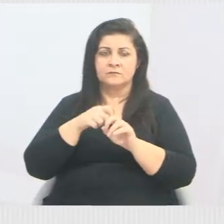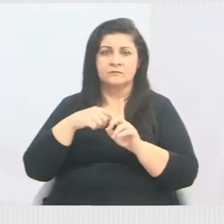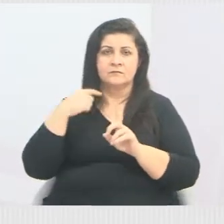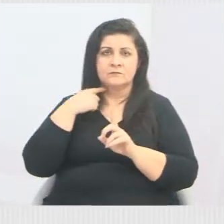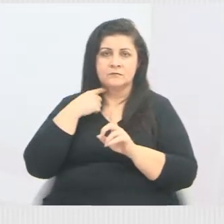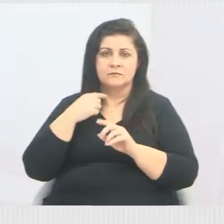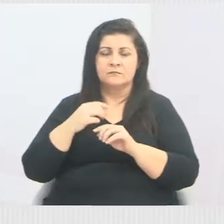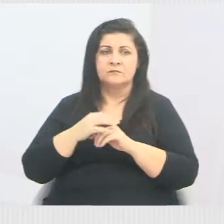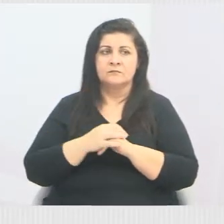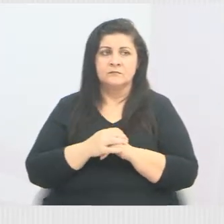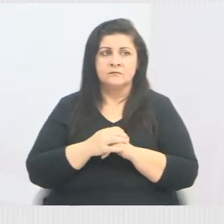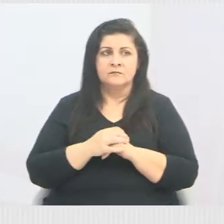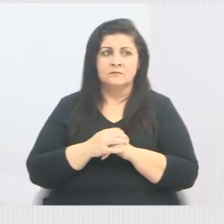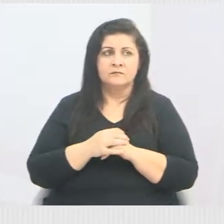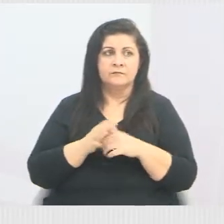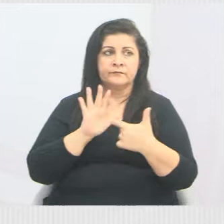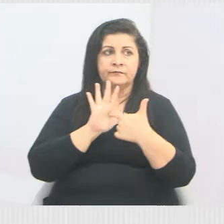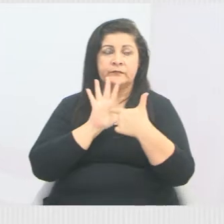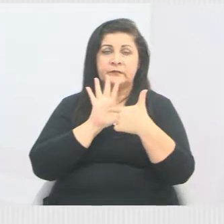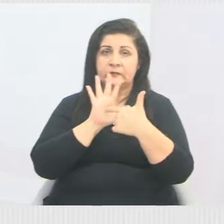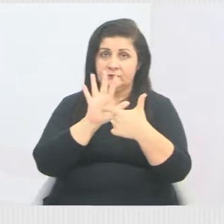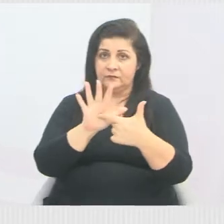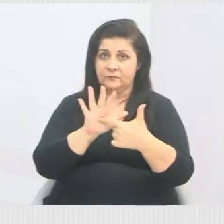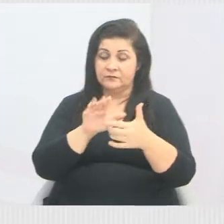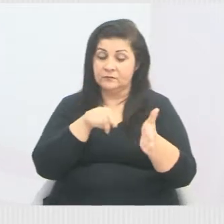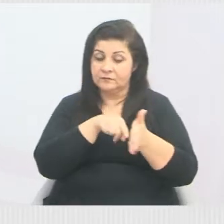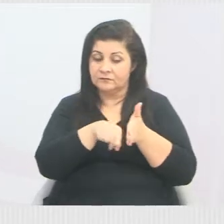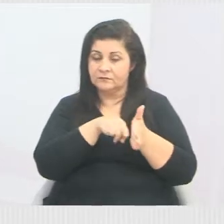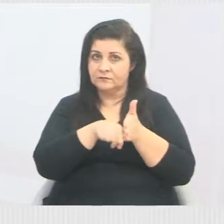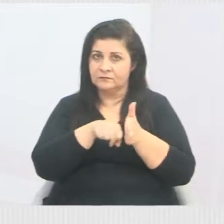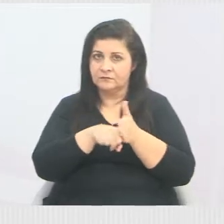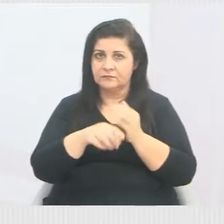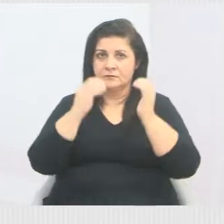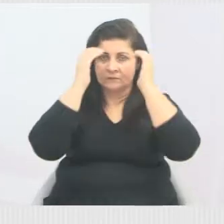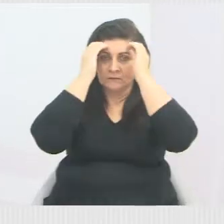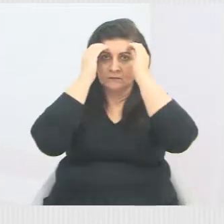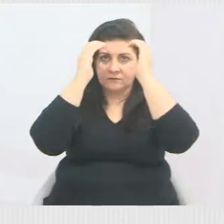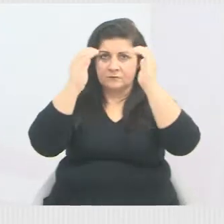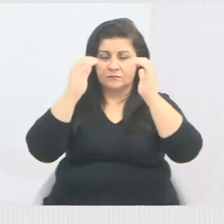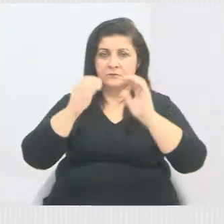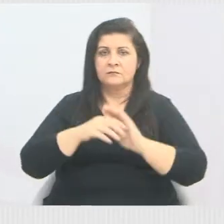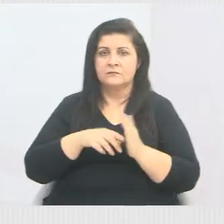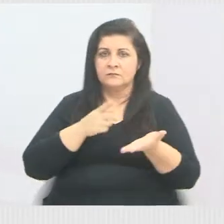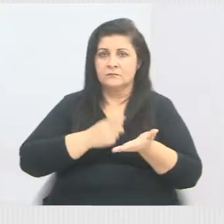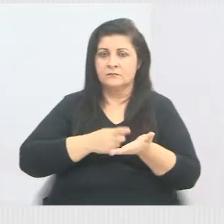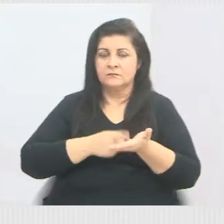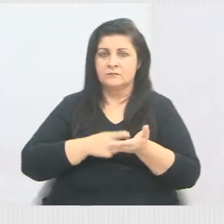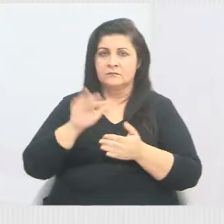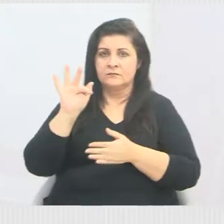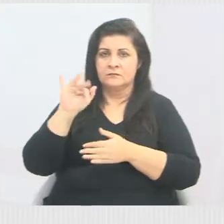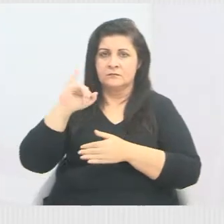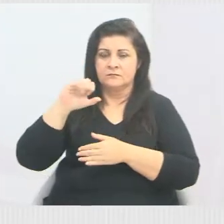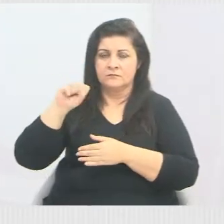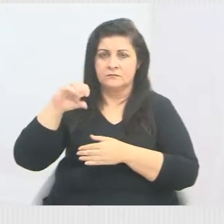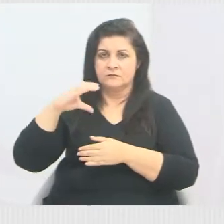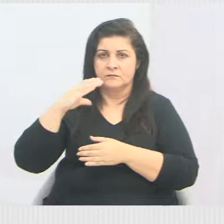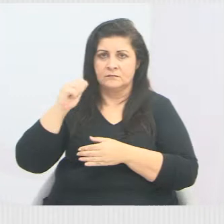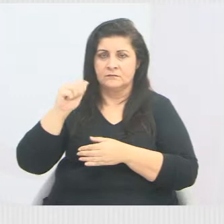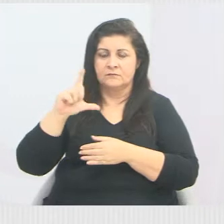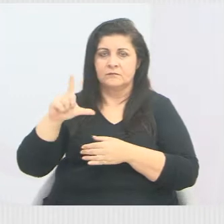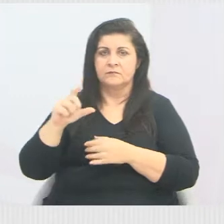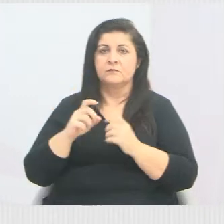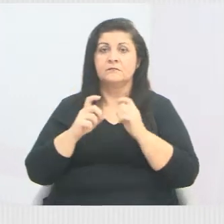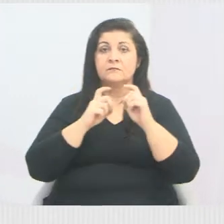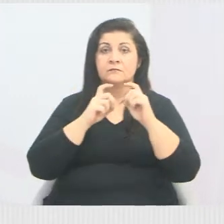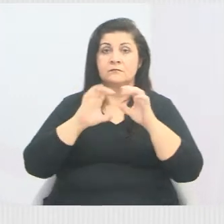Poder Executivo demonstrará e avaliará o cumprimento das metas fiscais de cada quadrimestre, em audiência